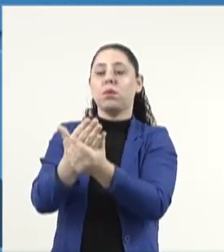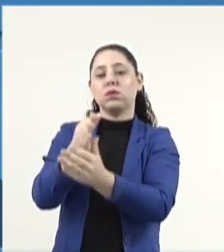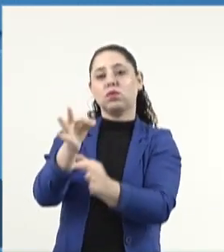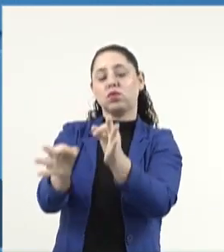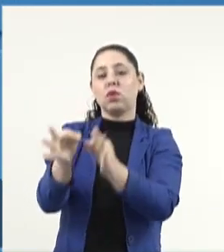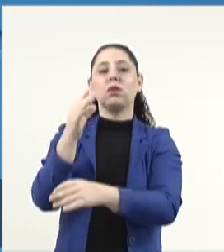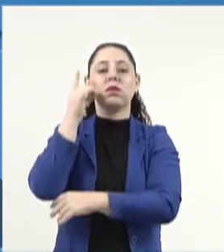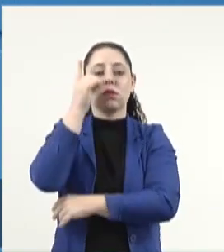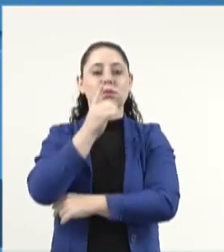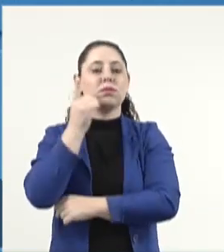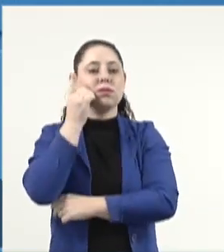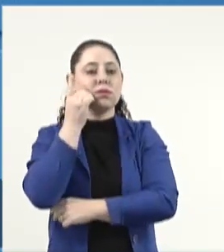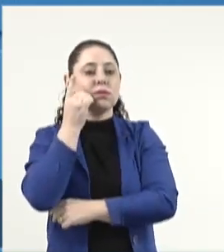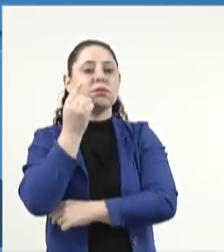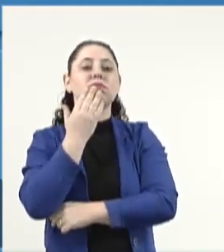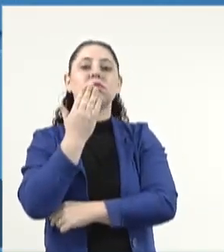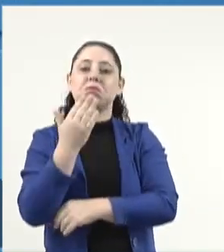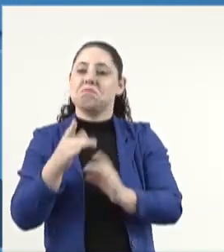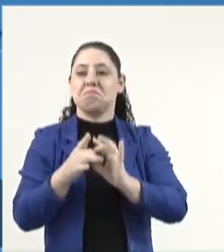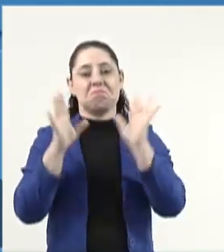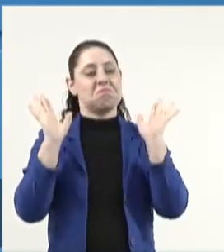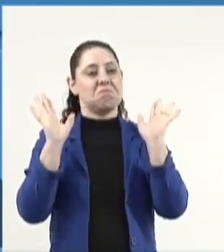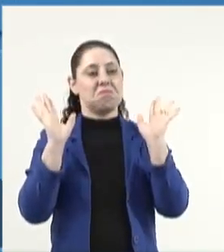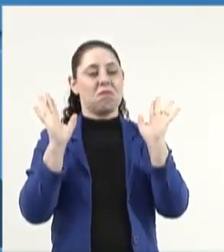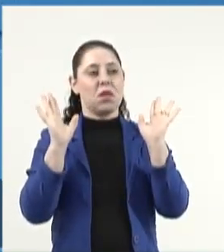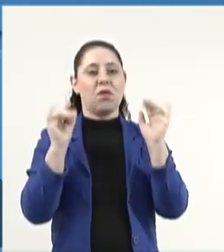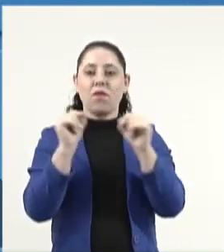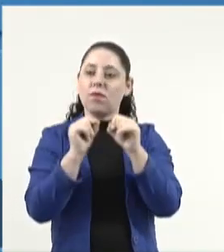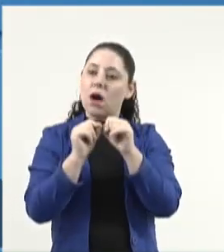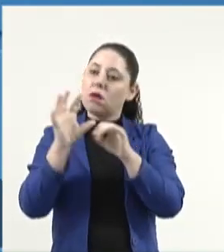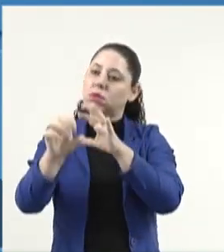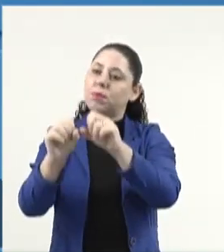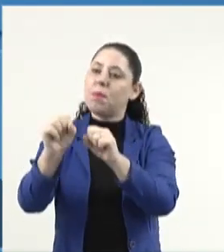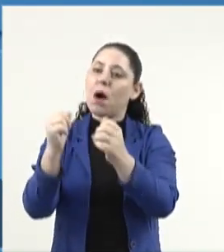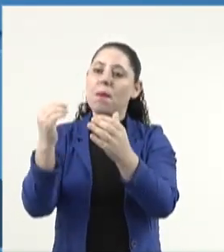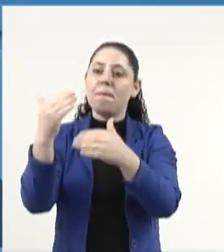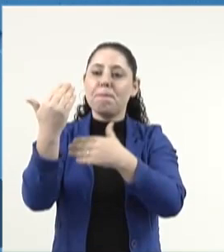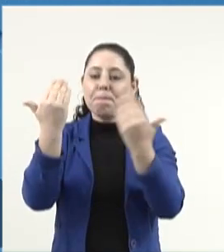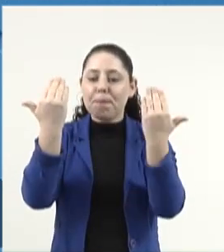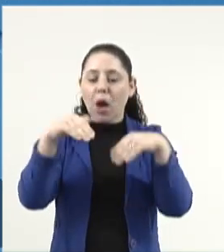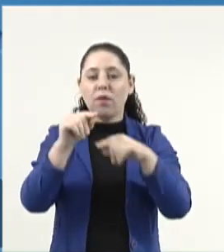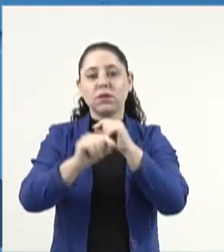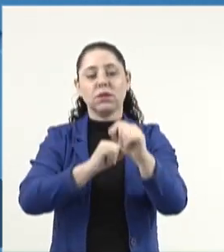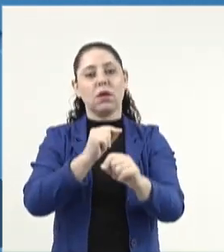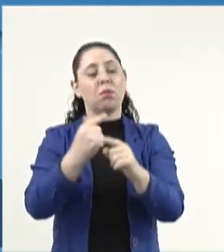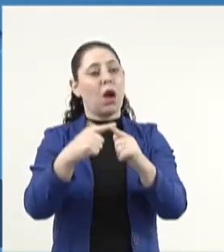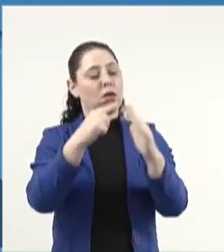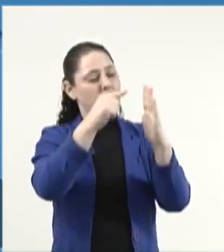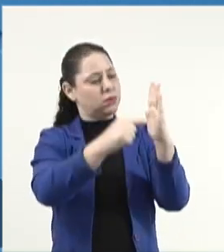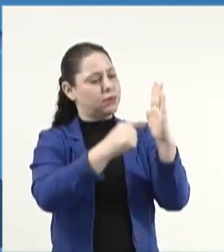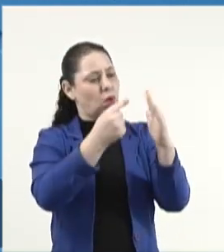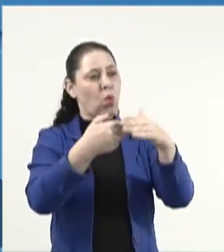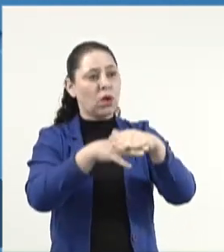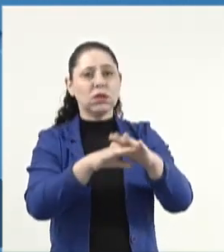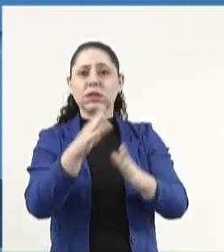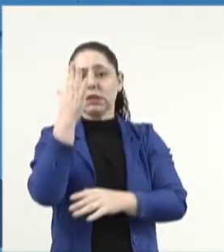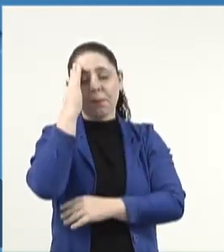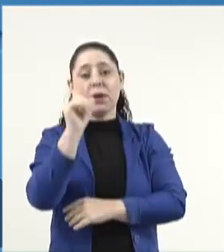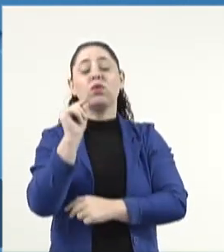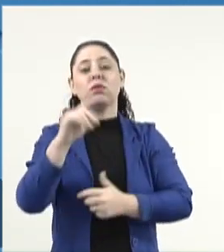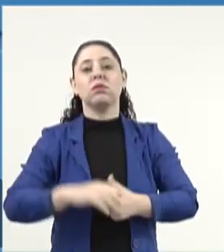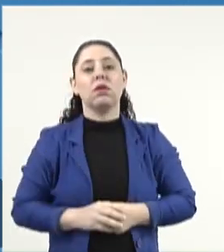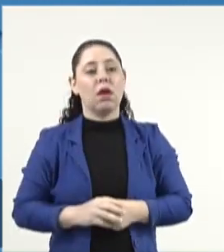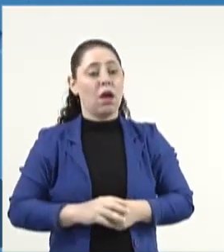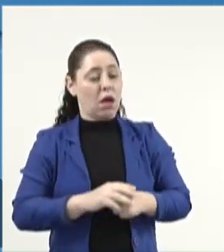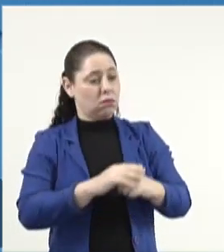dos deputados de maneira independente de produção de provas antecipadas, porque os medidores estão coletados. O que nós queremos saber?